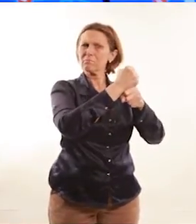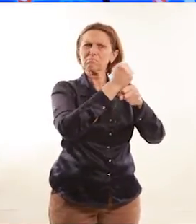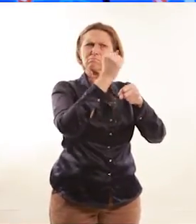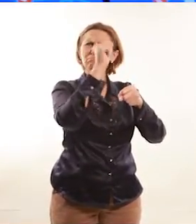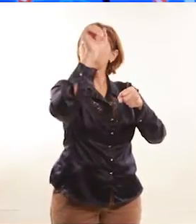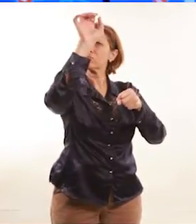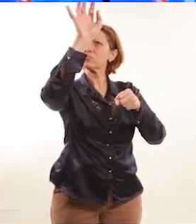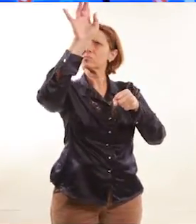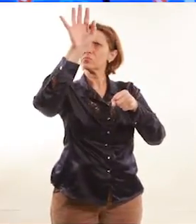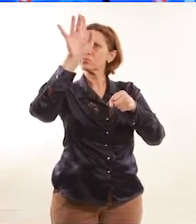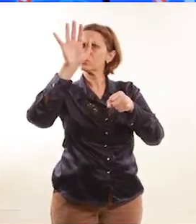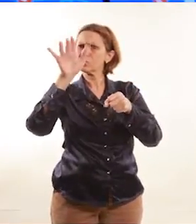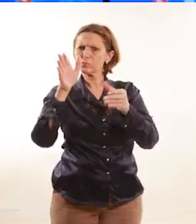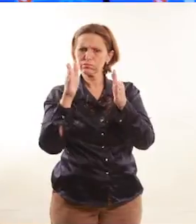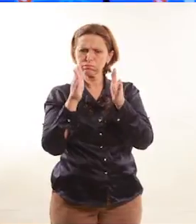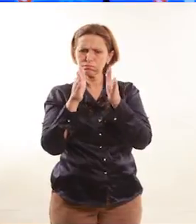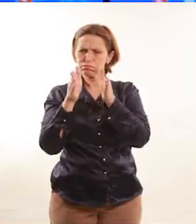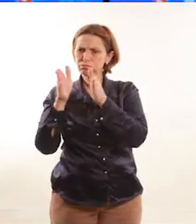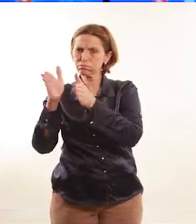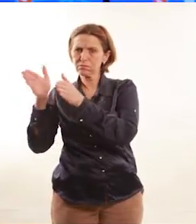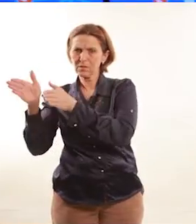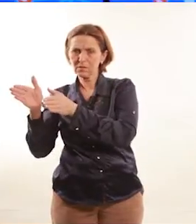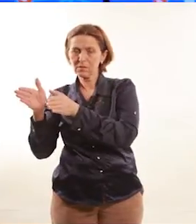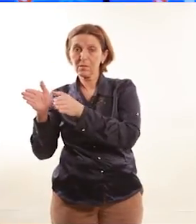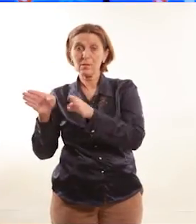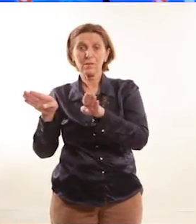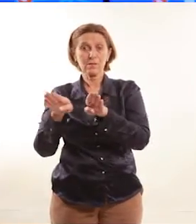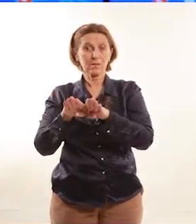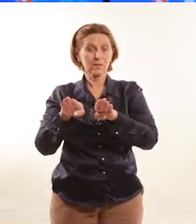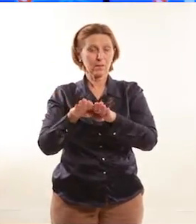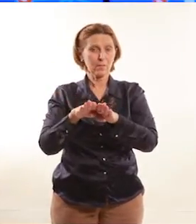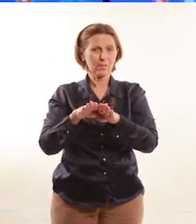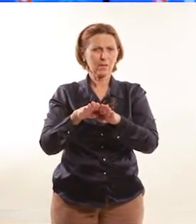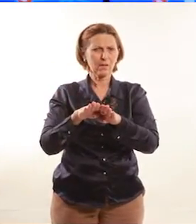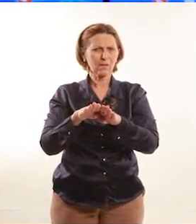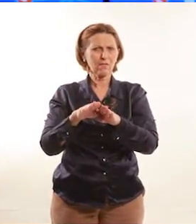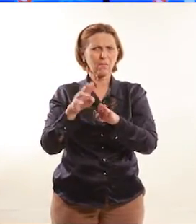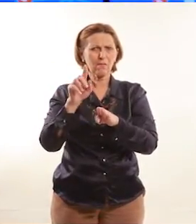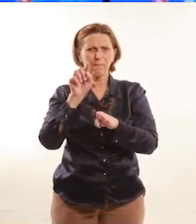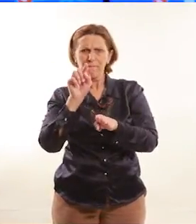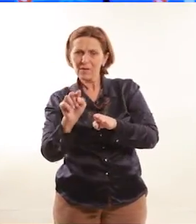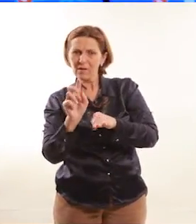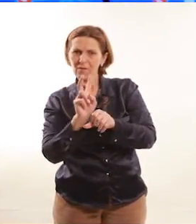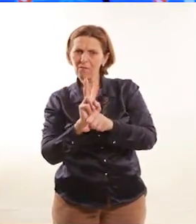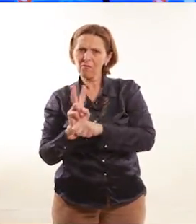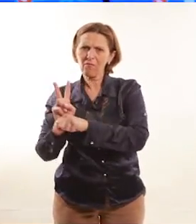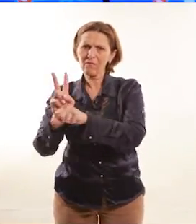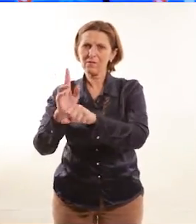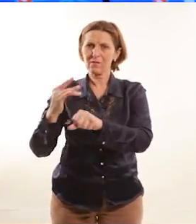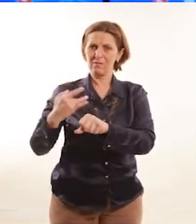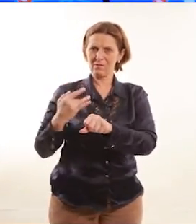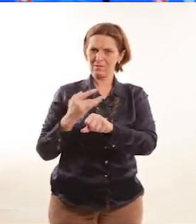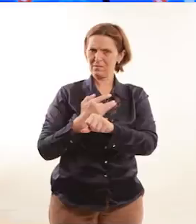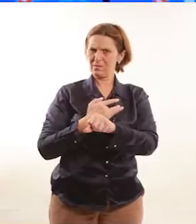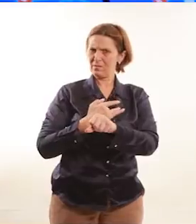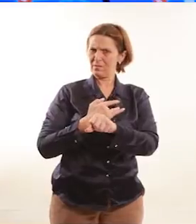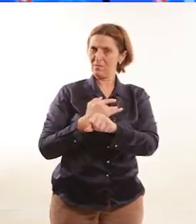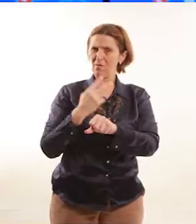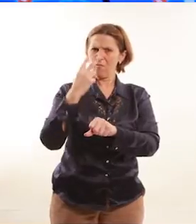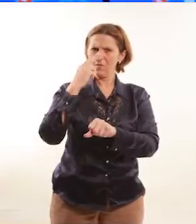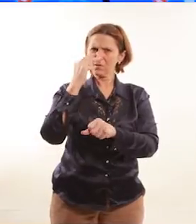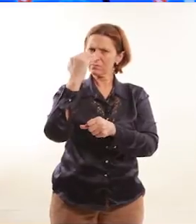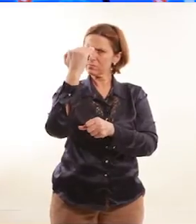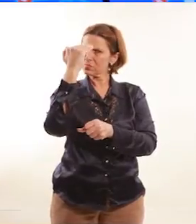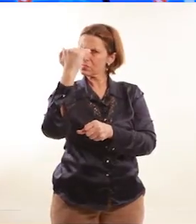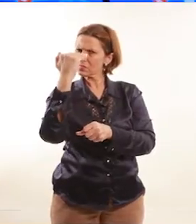vai detalhar por bloco. Se vocês puderem, cliquem também no bloco de Vigilância e Saúde, para que você veja o detalhamento do